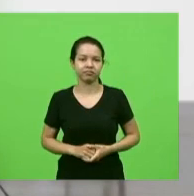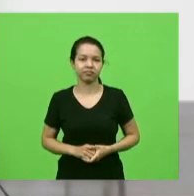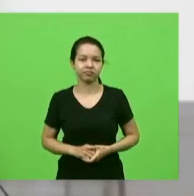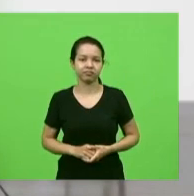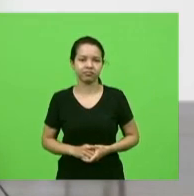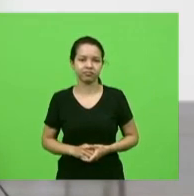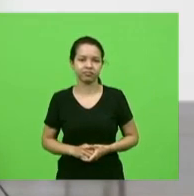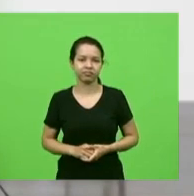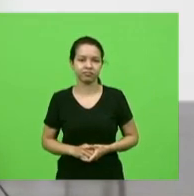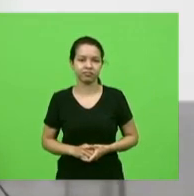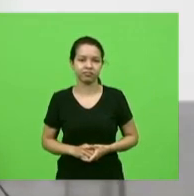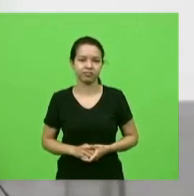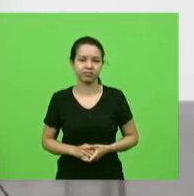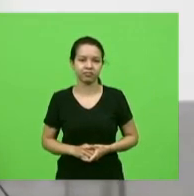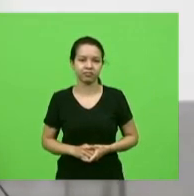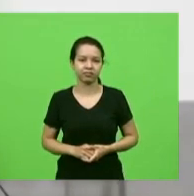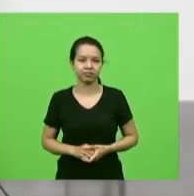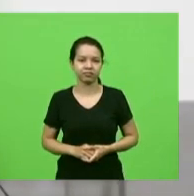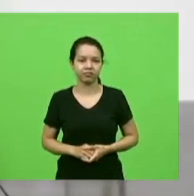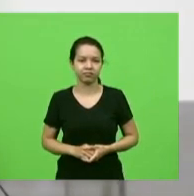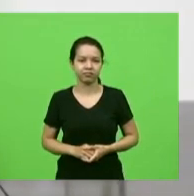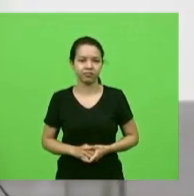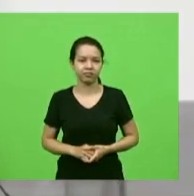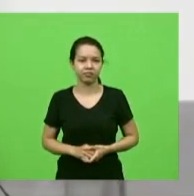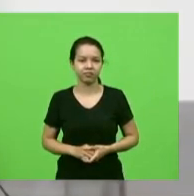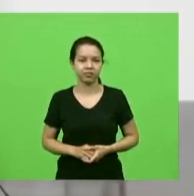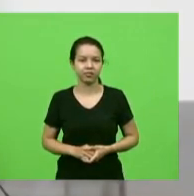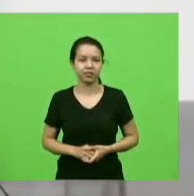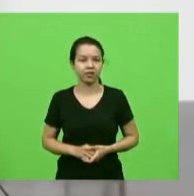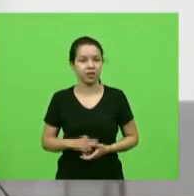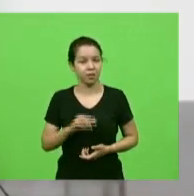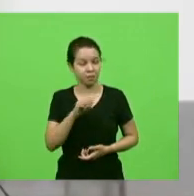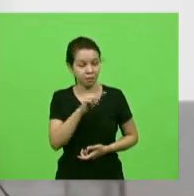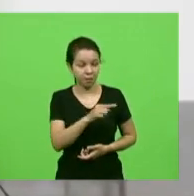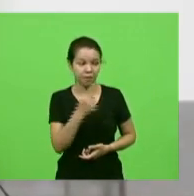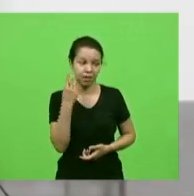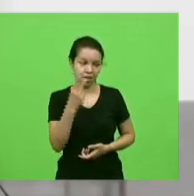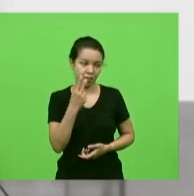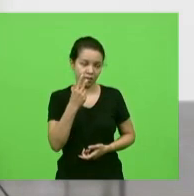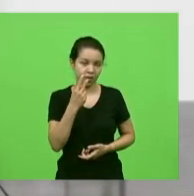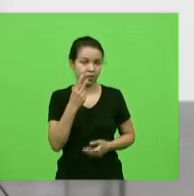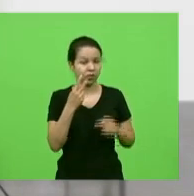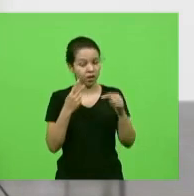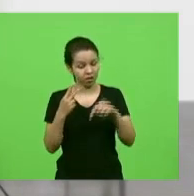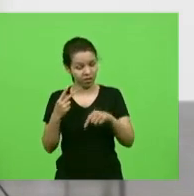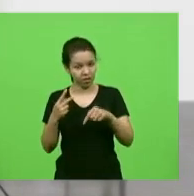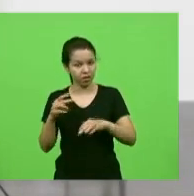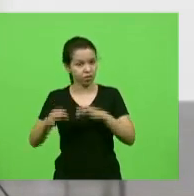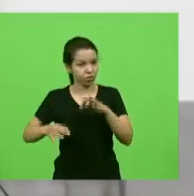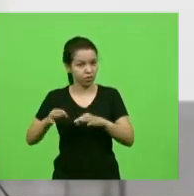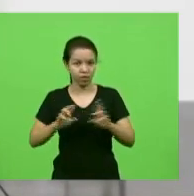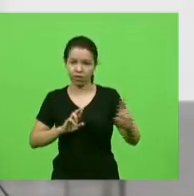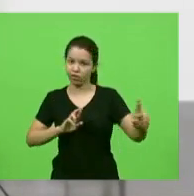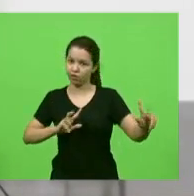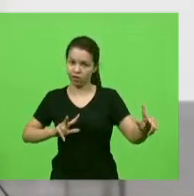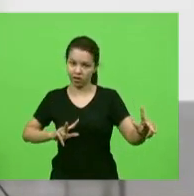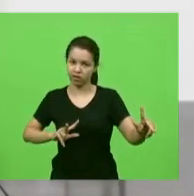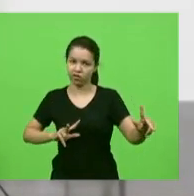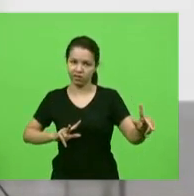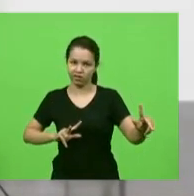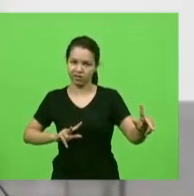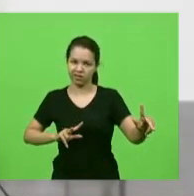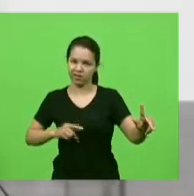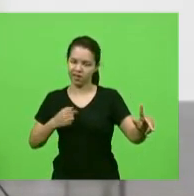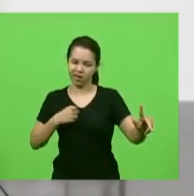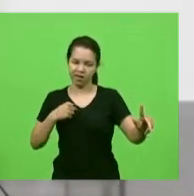Mas, diferentemente do parlamento, no campo judicial, as peças não podem ser mudadas na conveniência dos